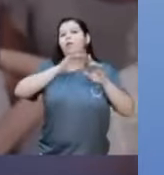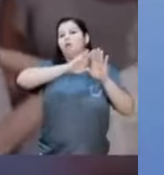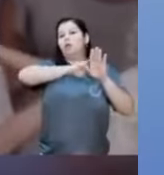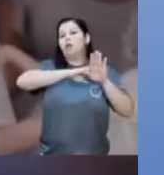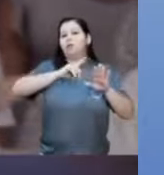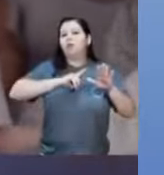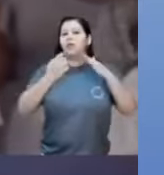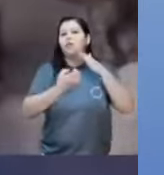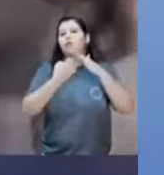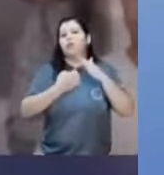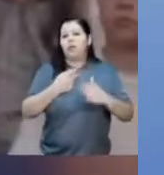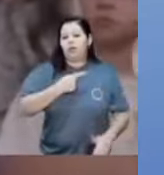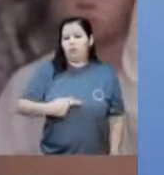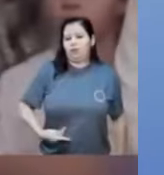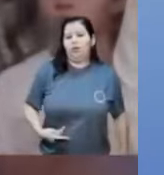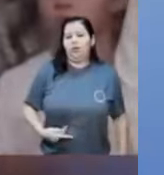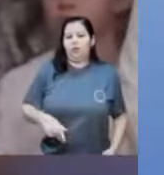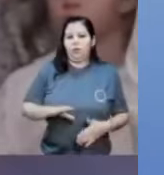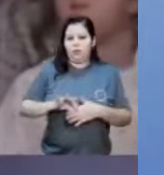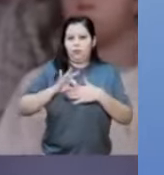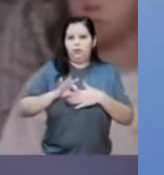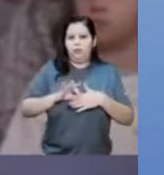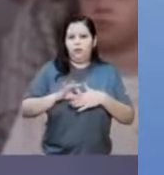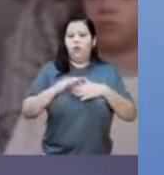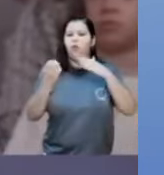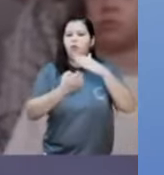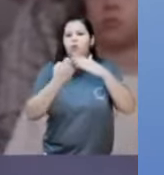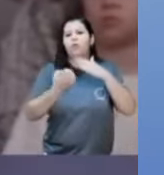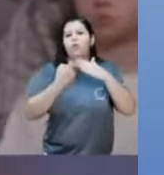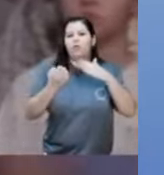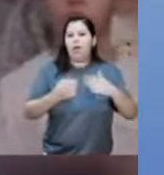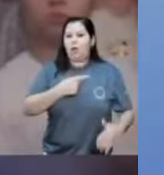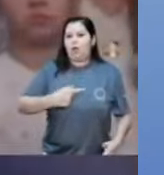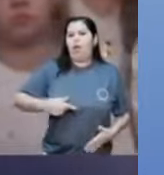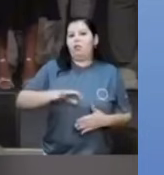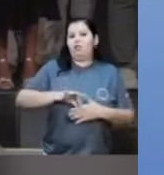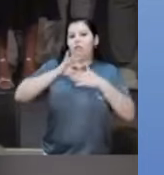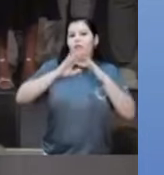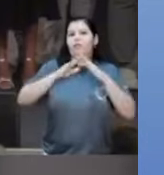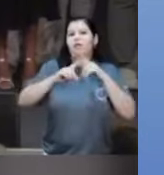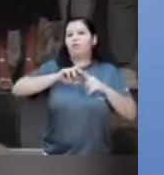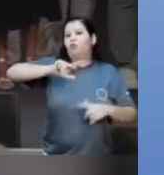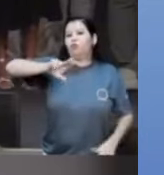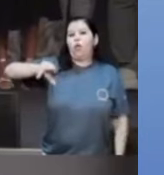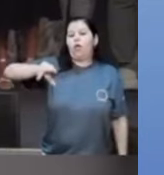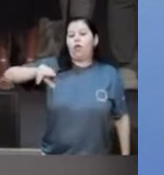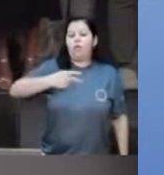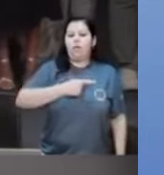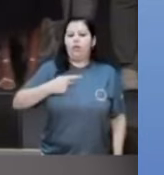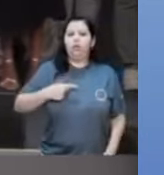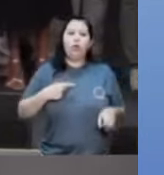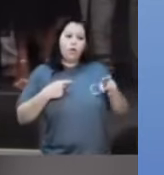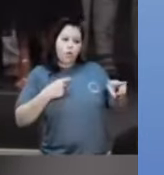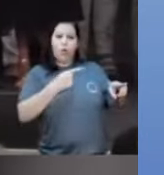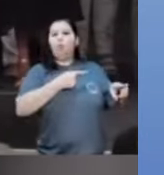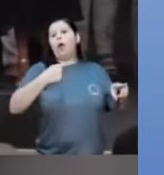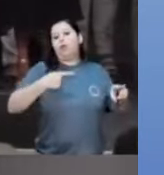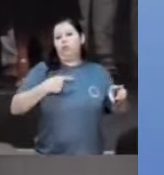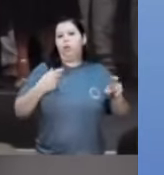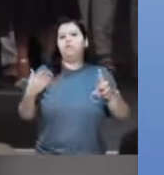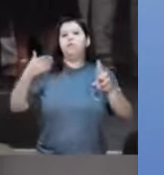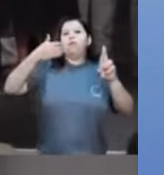presidente um empresário é presidente de uma igreja não é pastor e esse pastor que era um ícone dessa